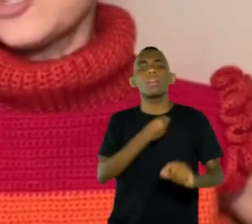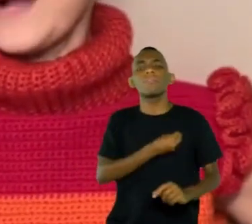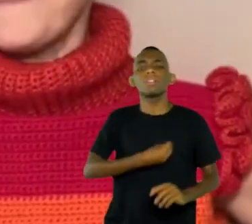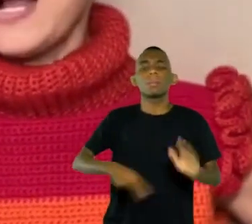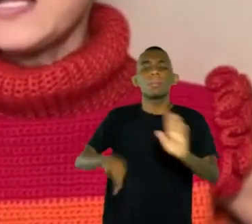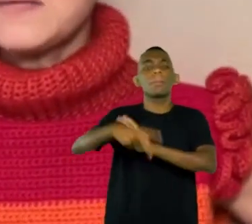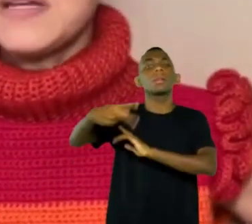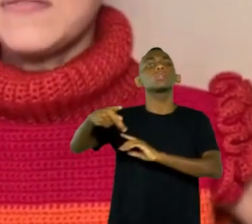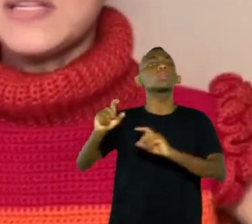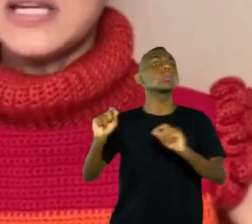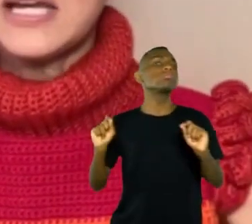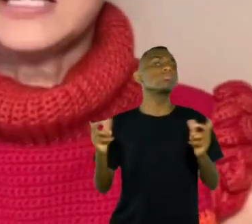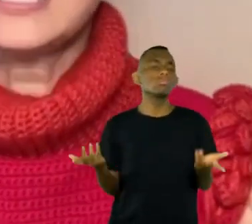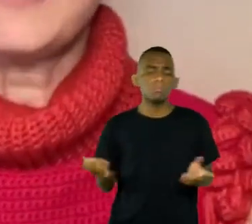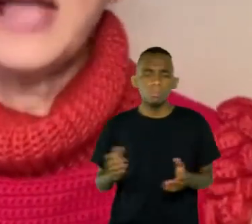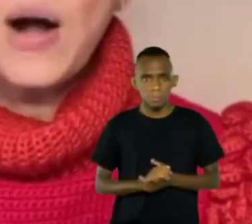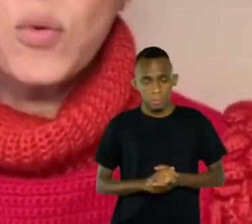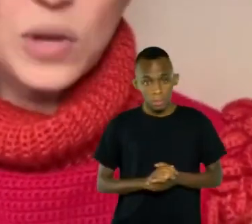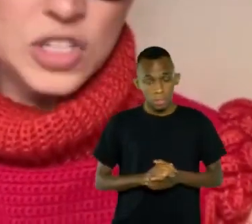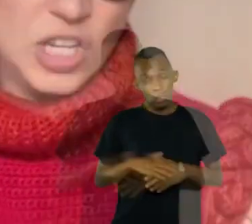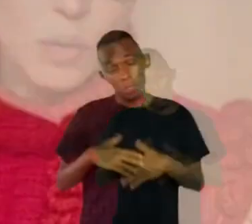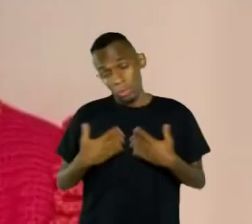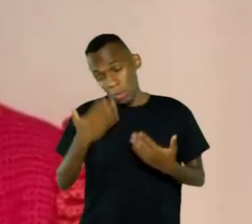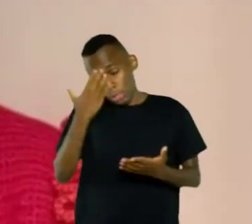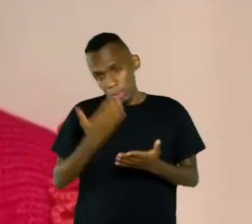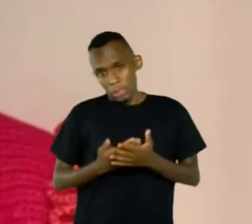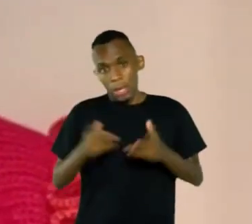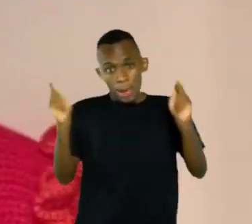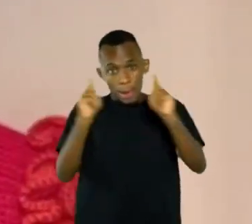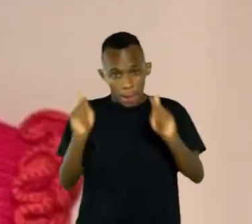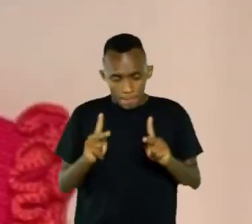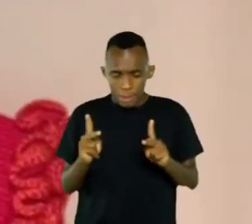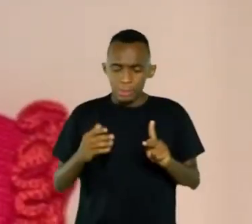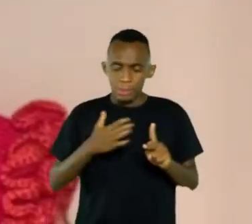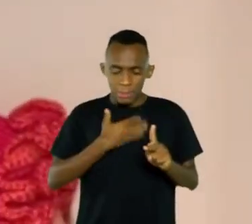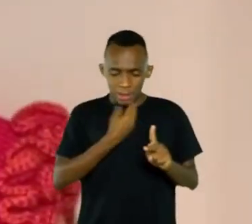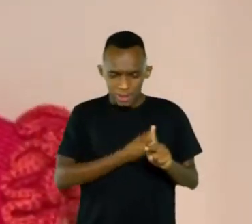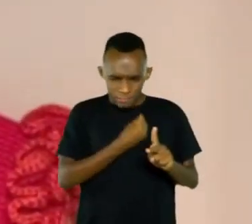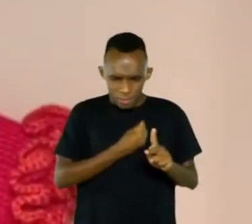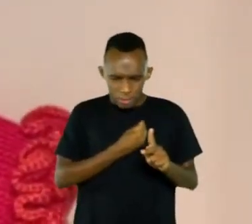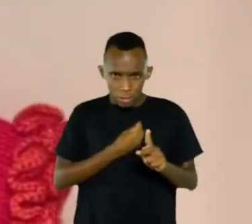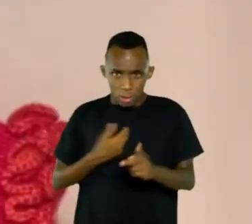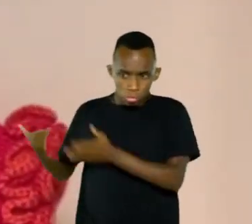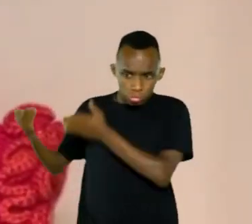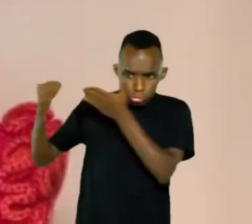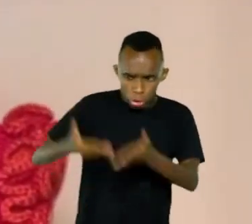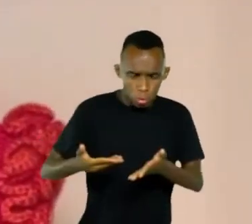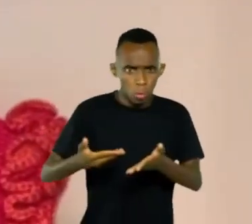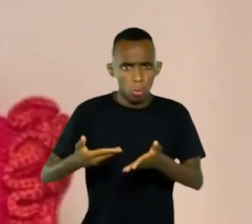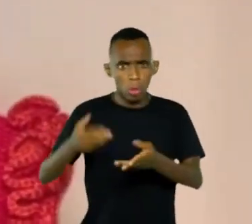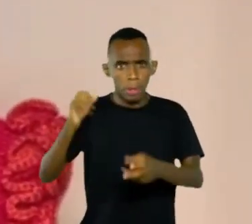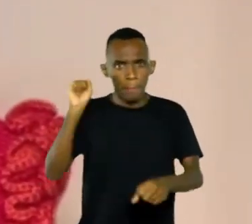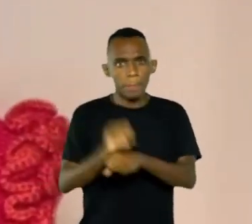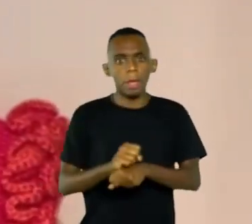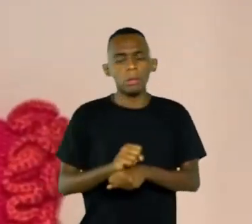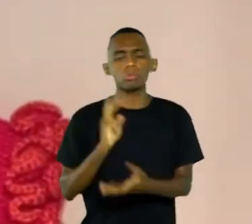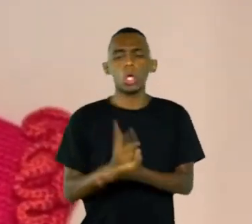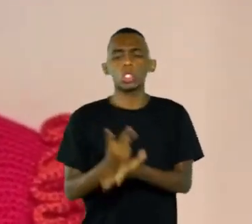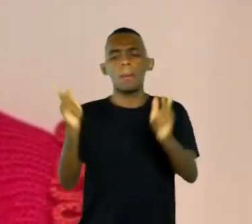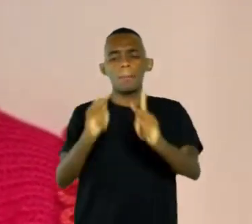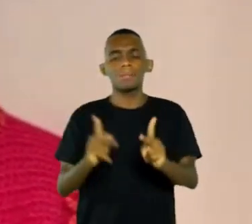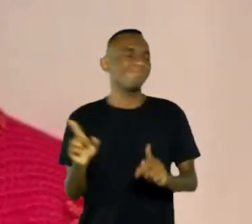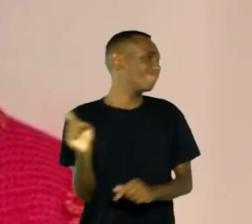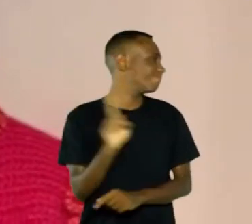Olha, eu acho que a paz na minha vida, ela não é algo que chegou e ficou, ela é o tempo todo a meta, né? Quando eu